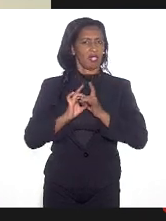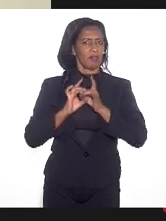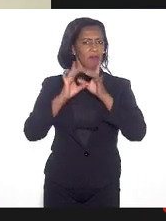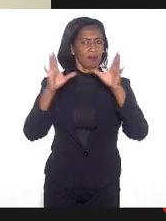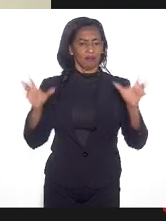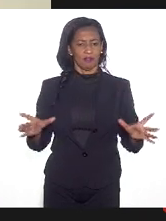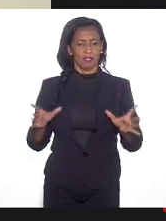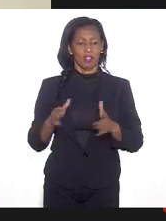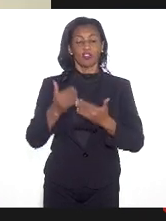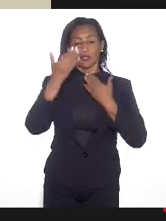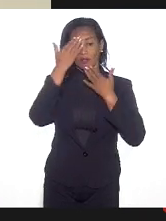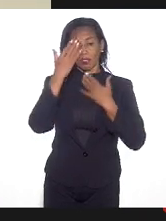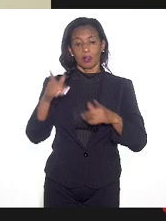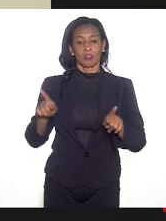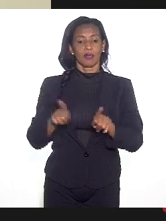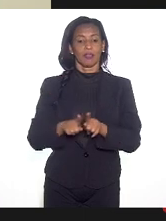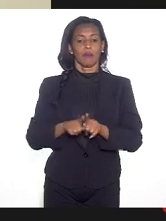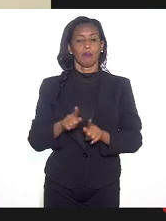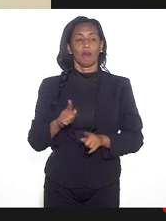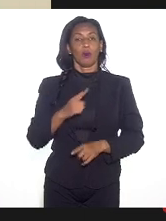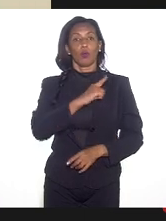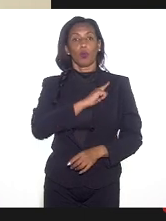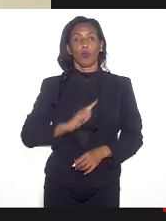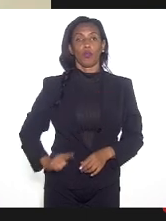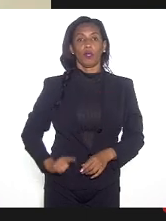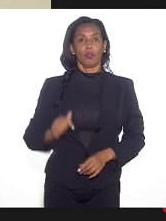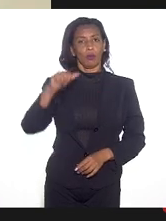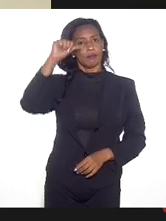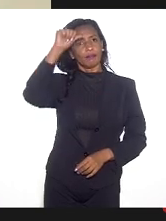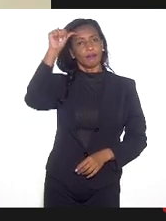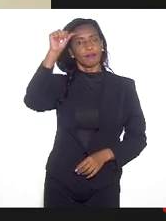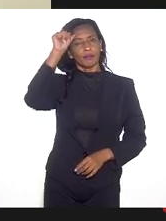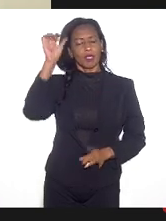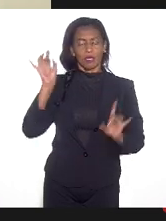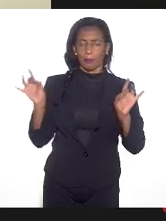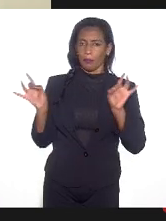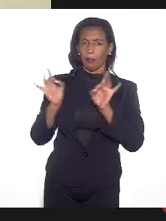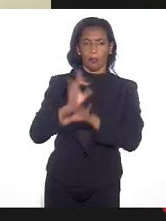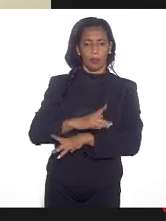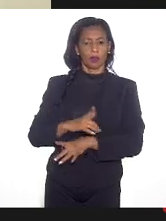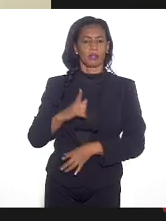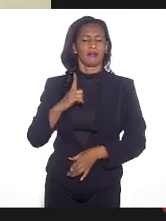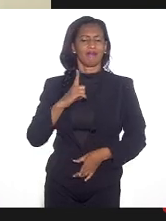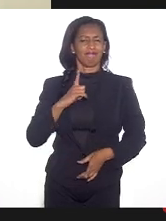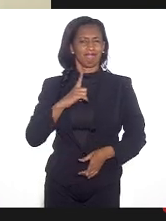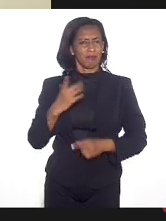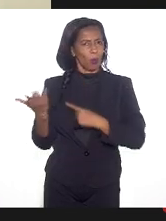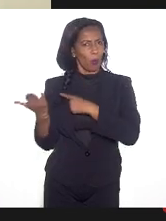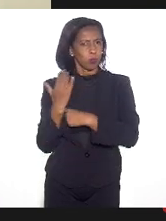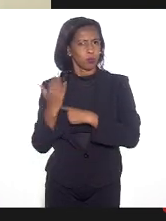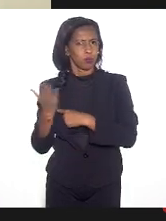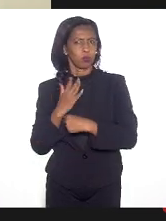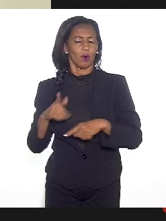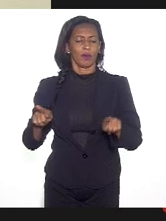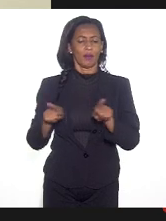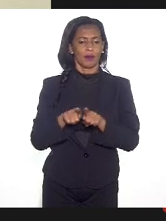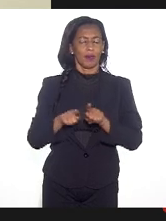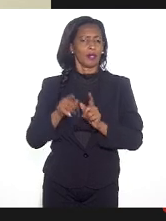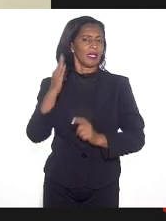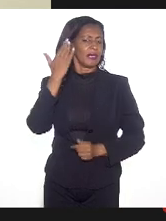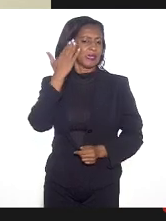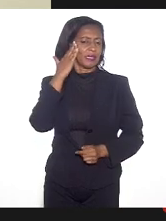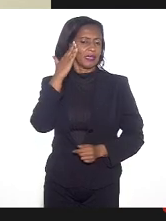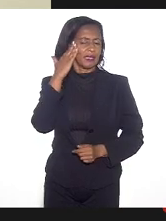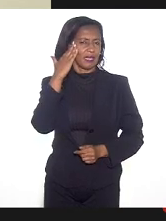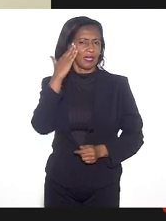lutando. Quero agradecer ao nosso governador, Cláudio Castro, que prontamente vem nos atendendo também, entendendo